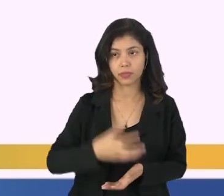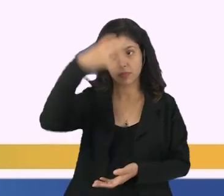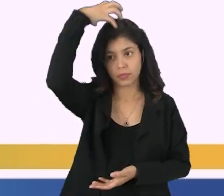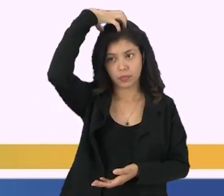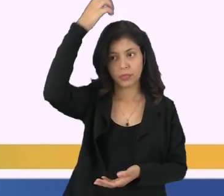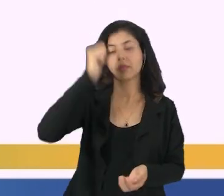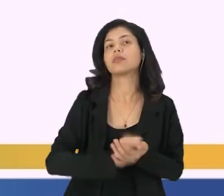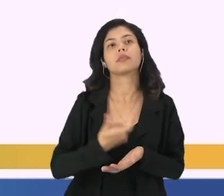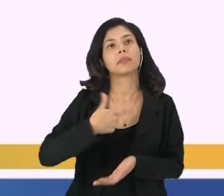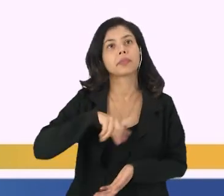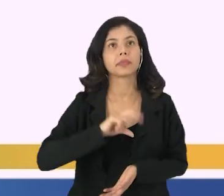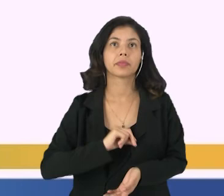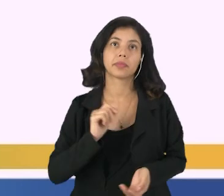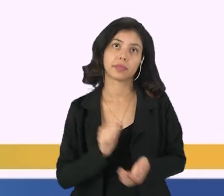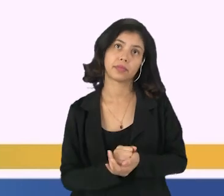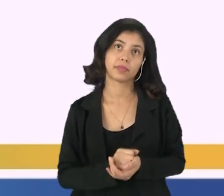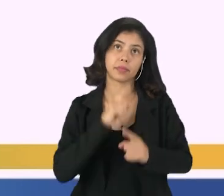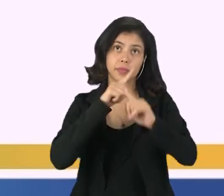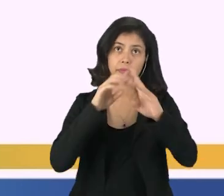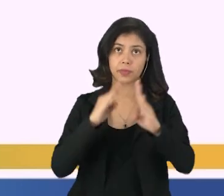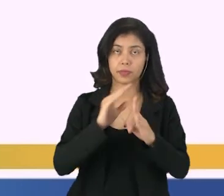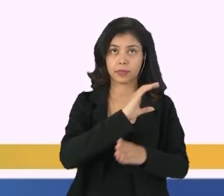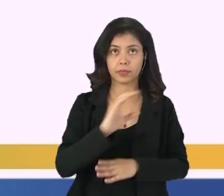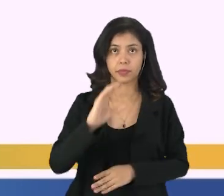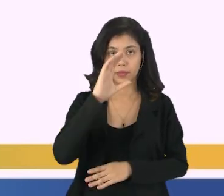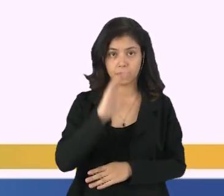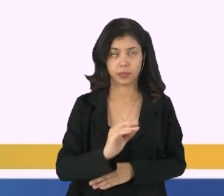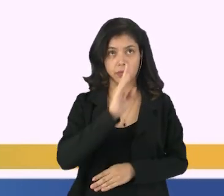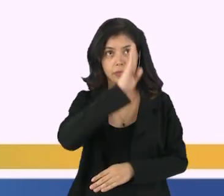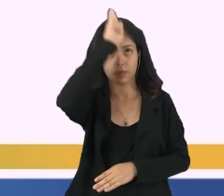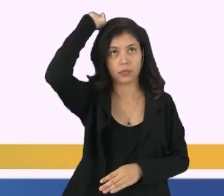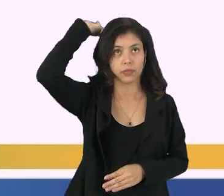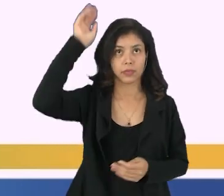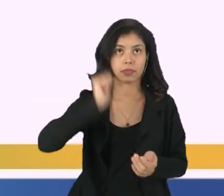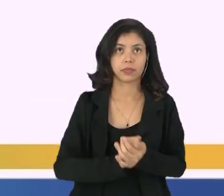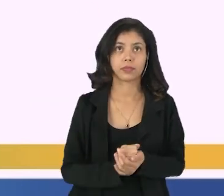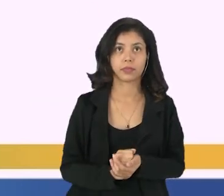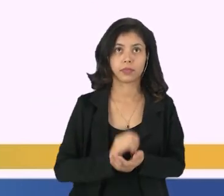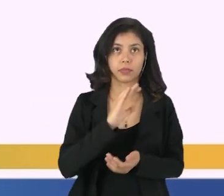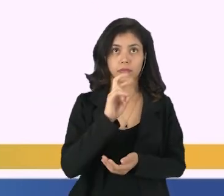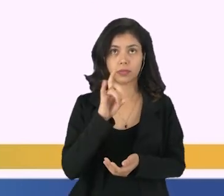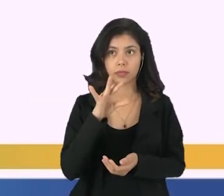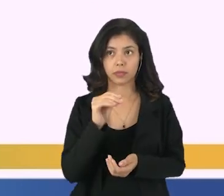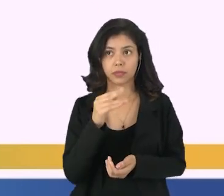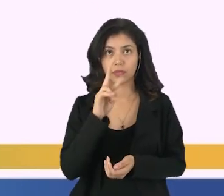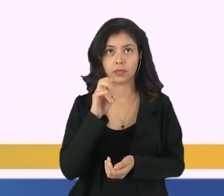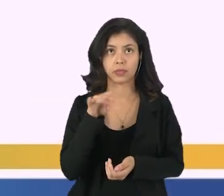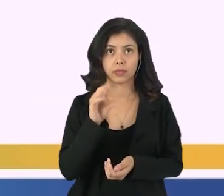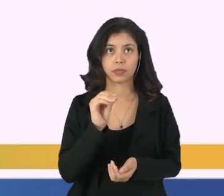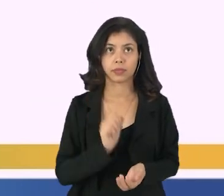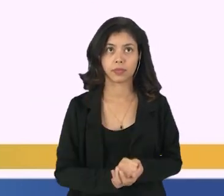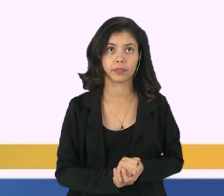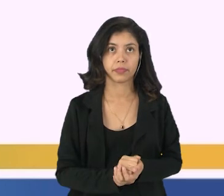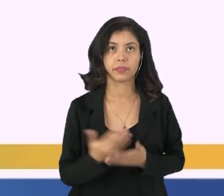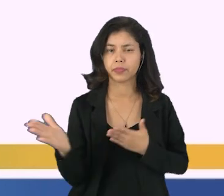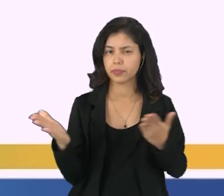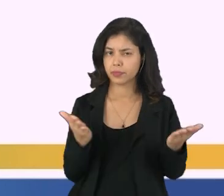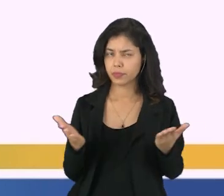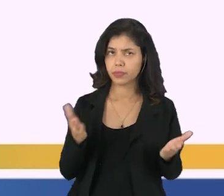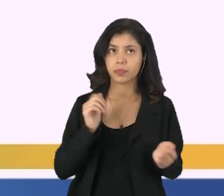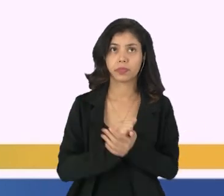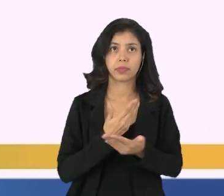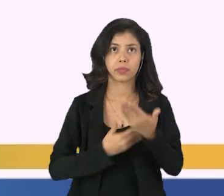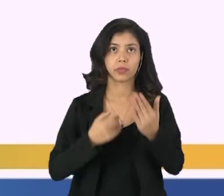foi indiferente às definições da Igreja Católica Romana, notadamente as do Concílio de Trento. As relações